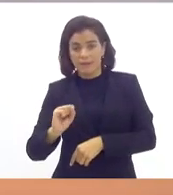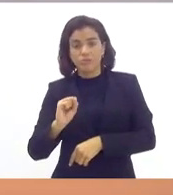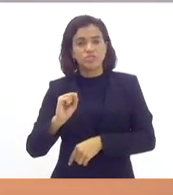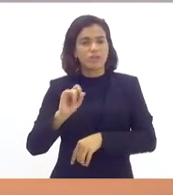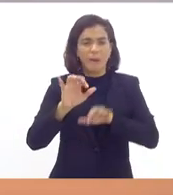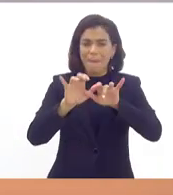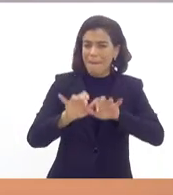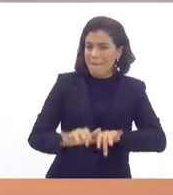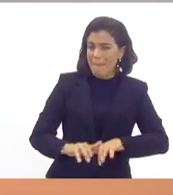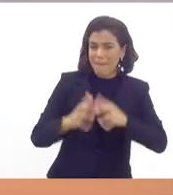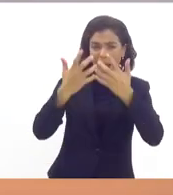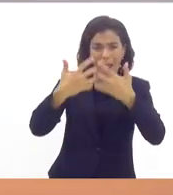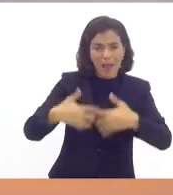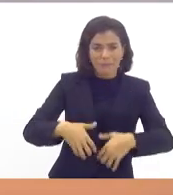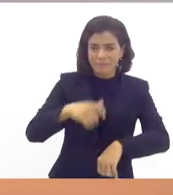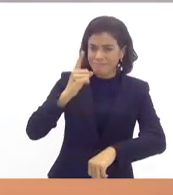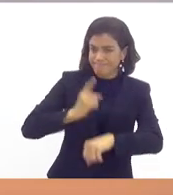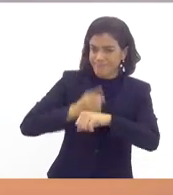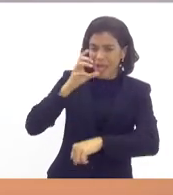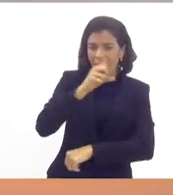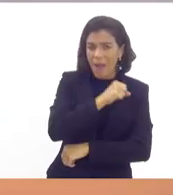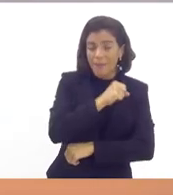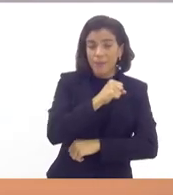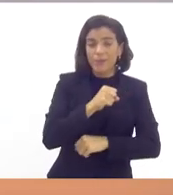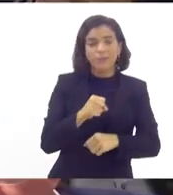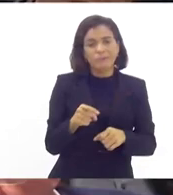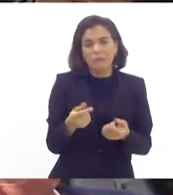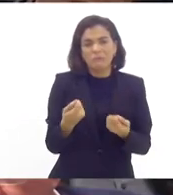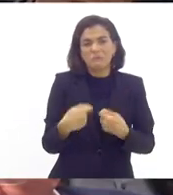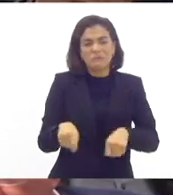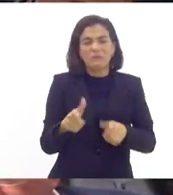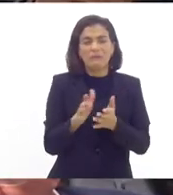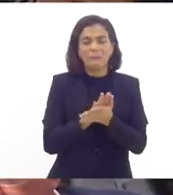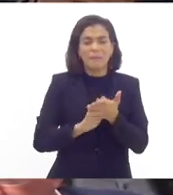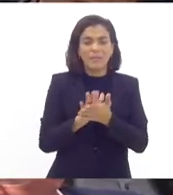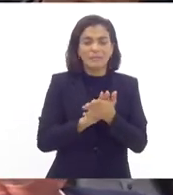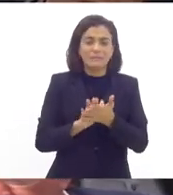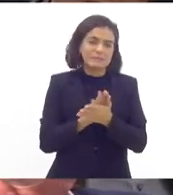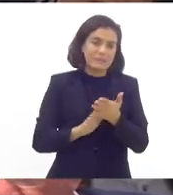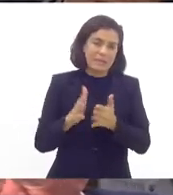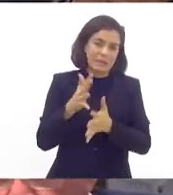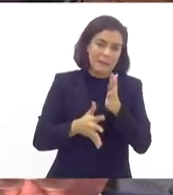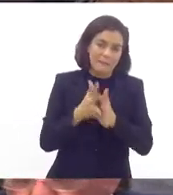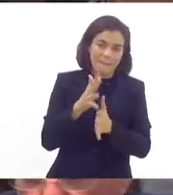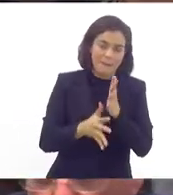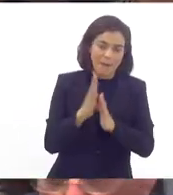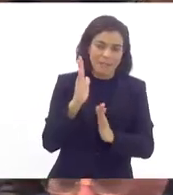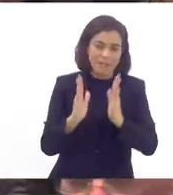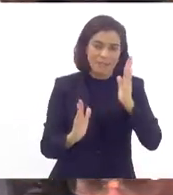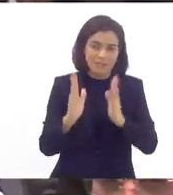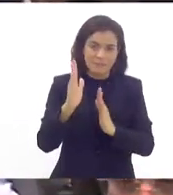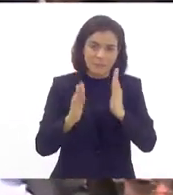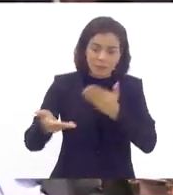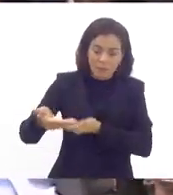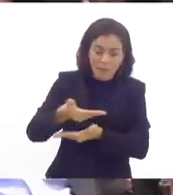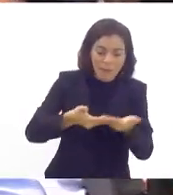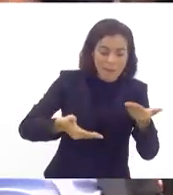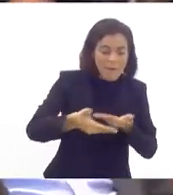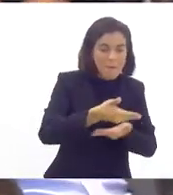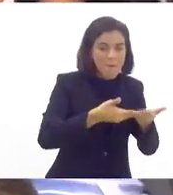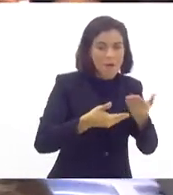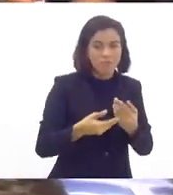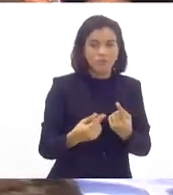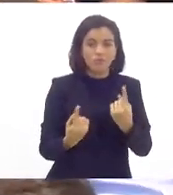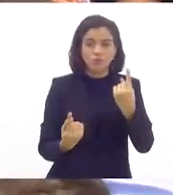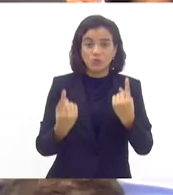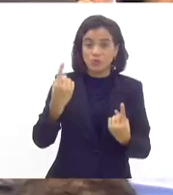processado automaticamente. Então, na verdade, não vai ter complexidade nenhuma adicional durante esse período de convivência dos dois tributos. Queria